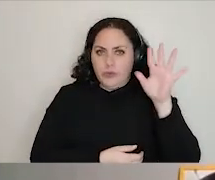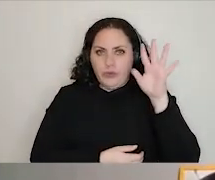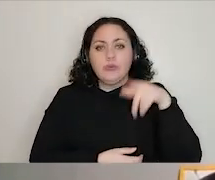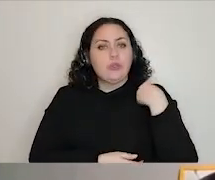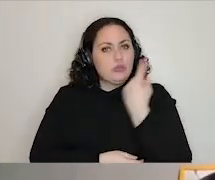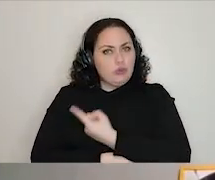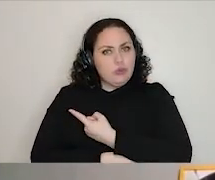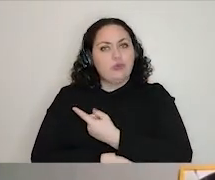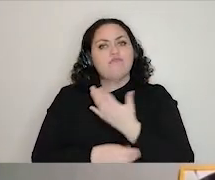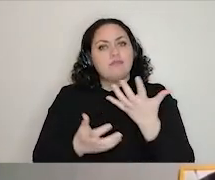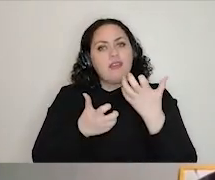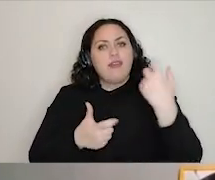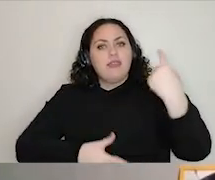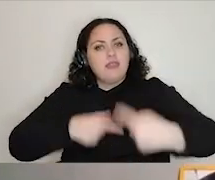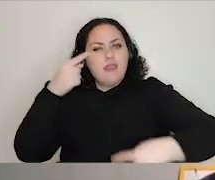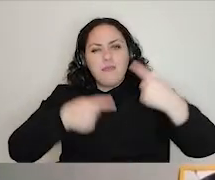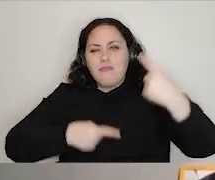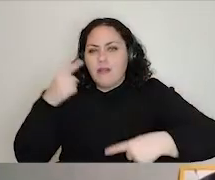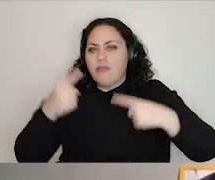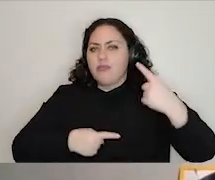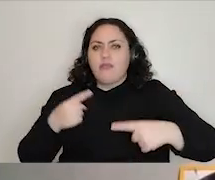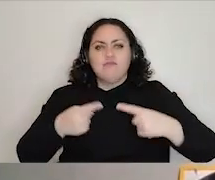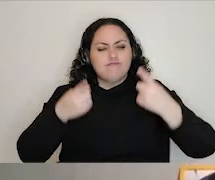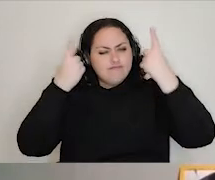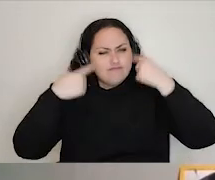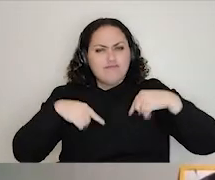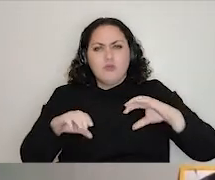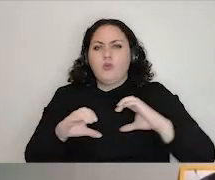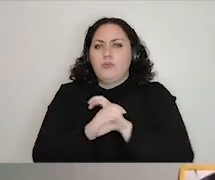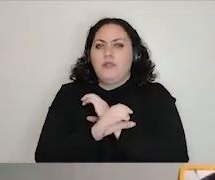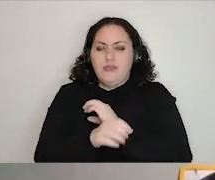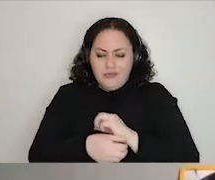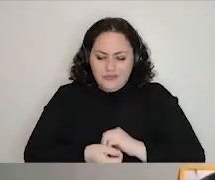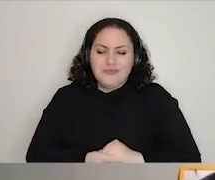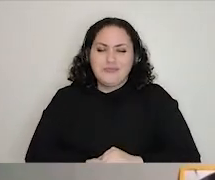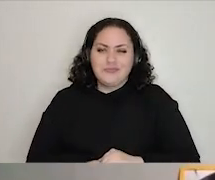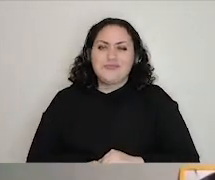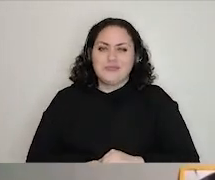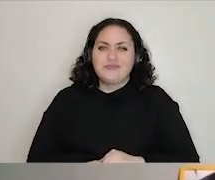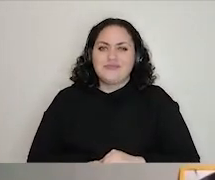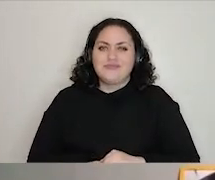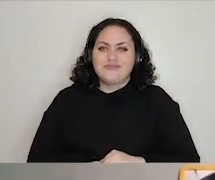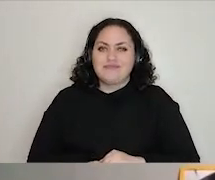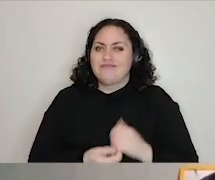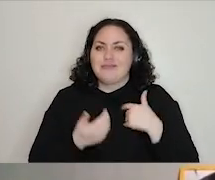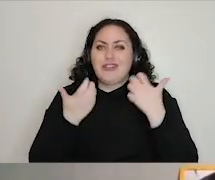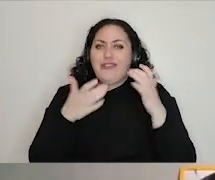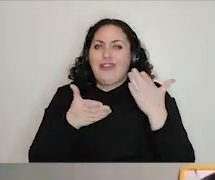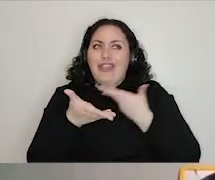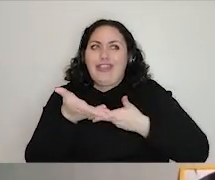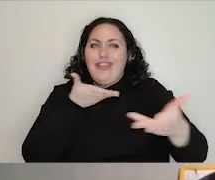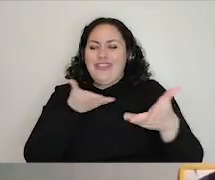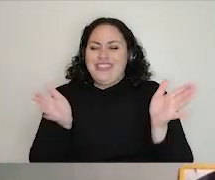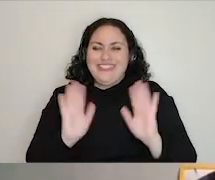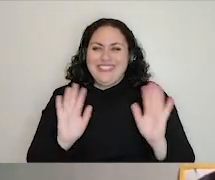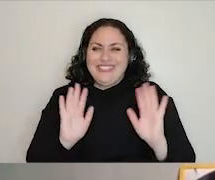para debater de corpo e alma mesmo, né? Sem querer nada em troca.